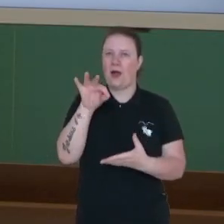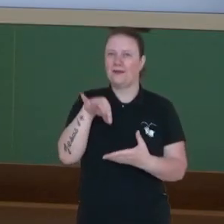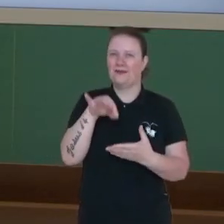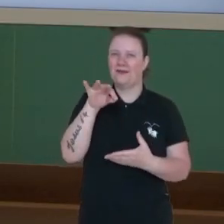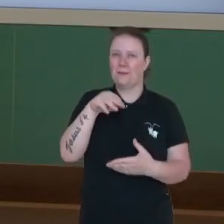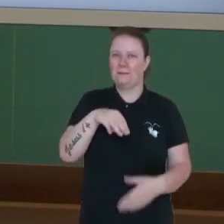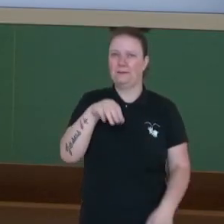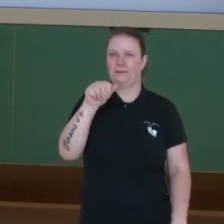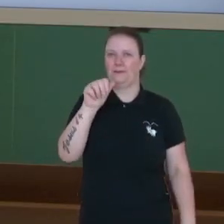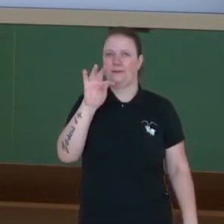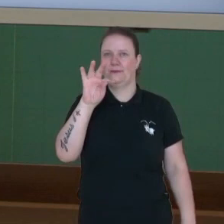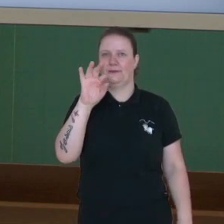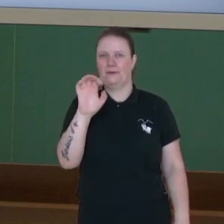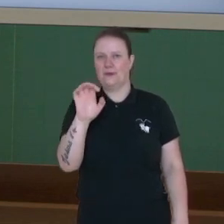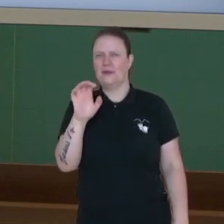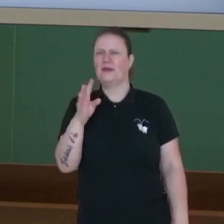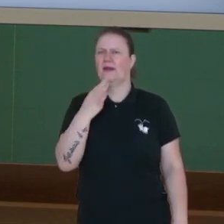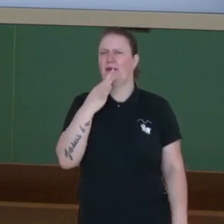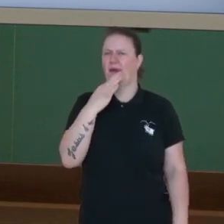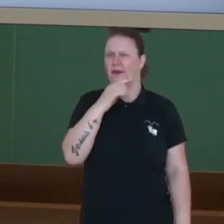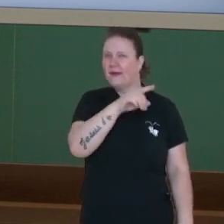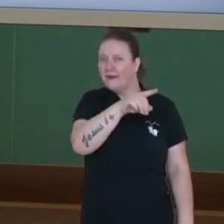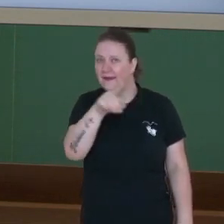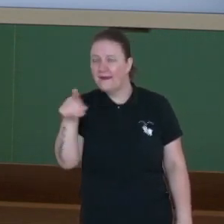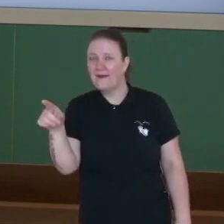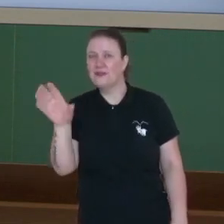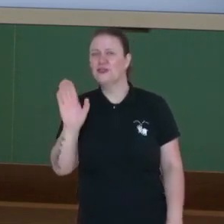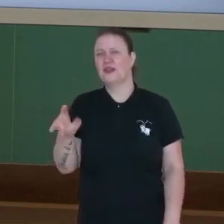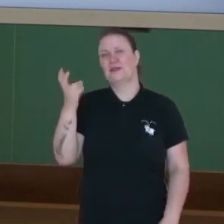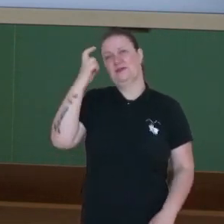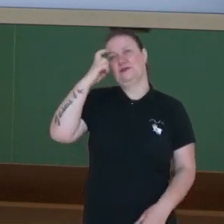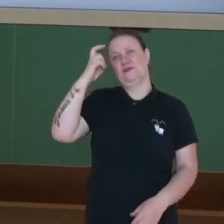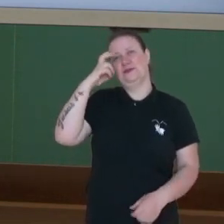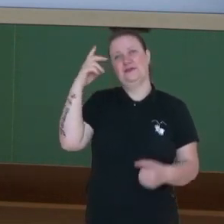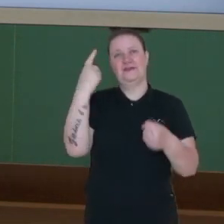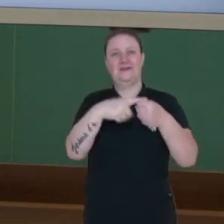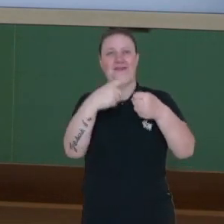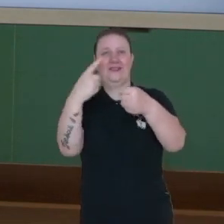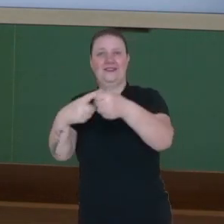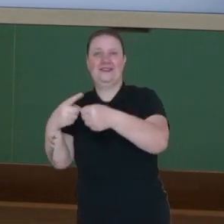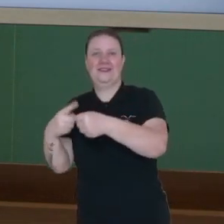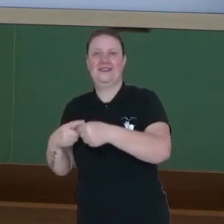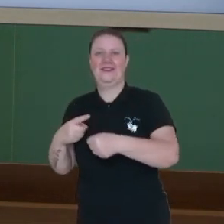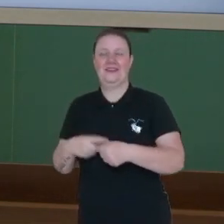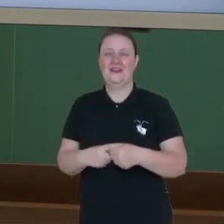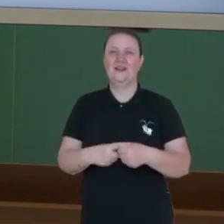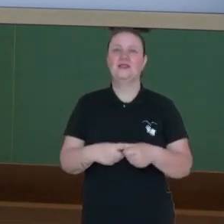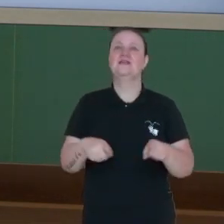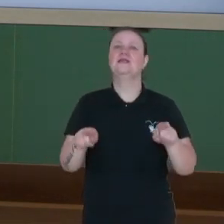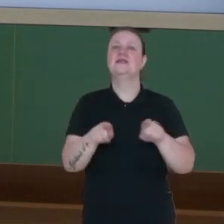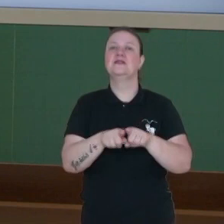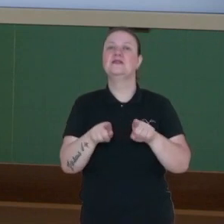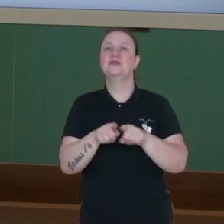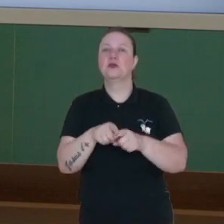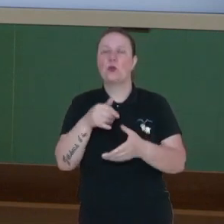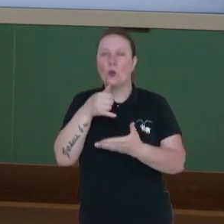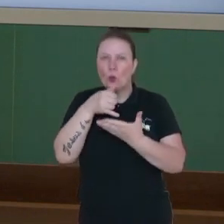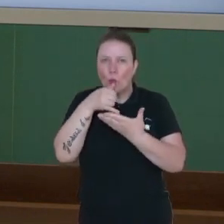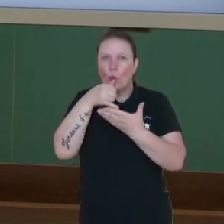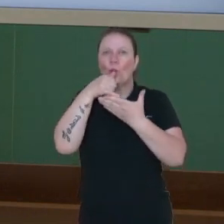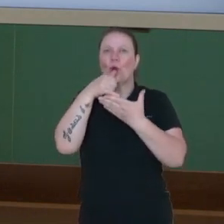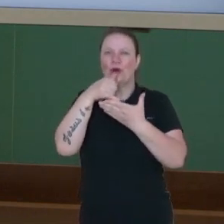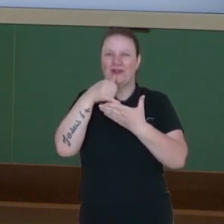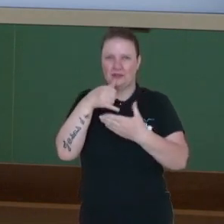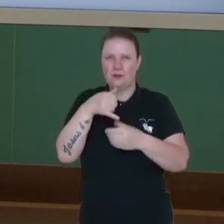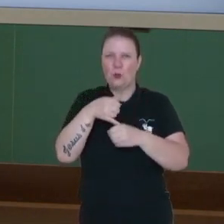tenho certeza aí que faz parte da cultura do seu município, da tua região, a erva mate. Olha aqui, né?